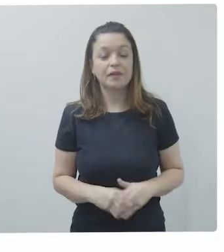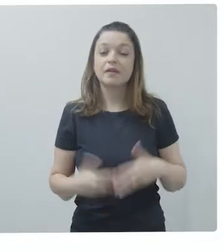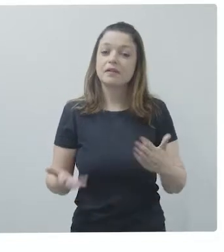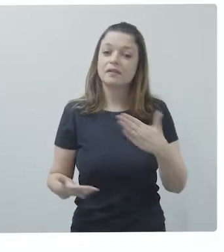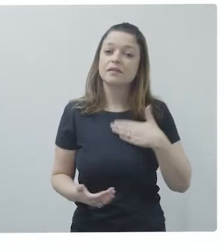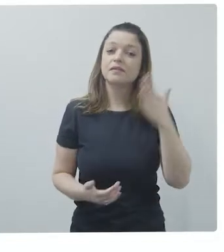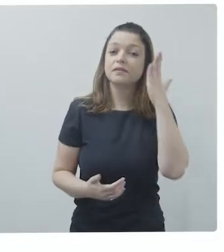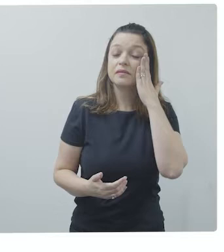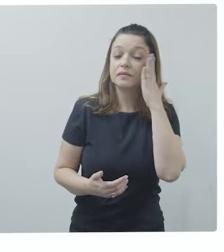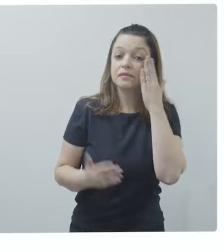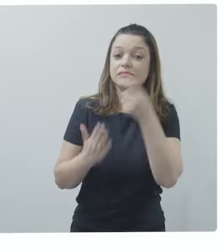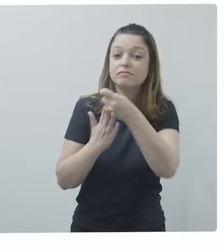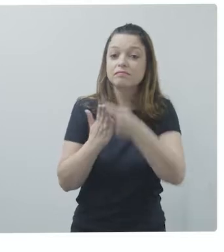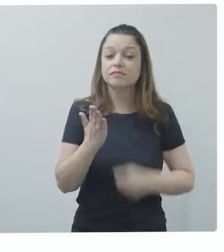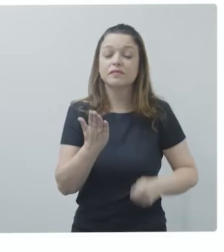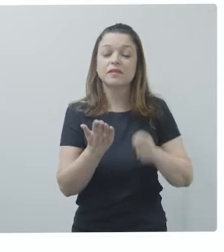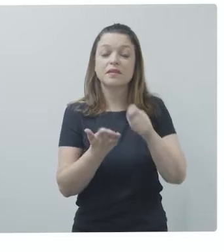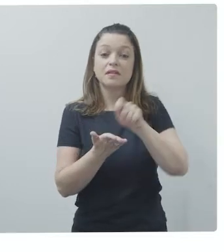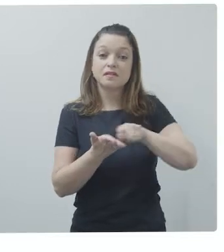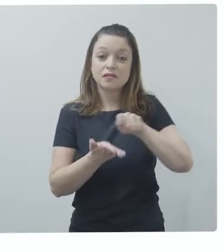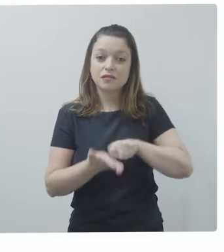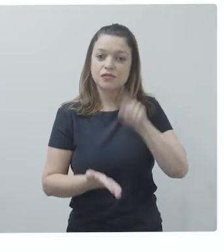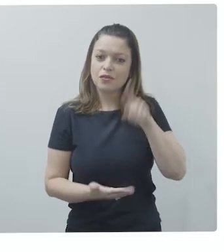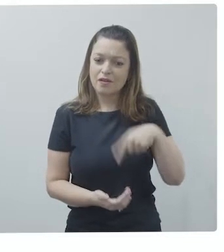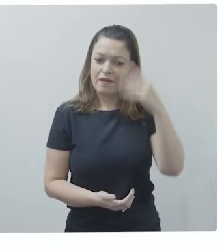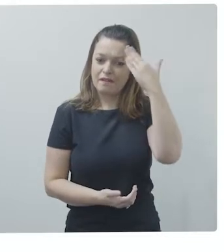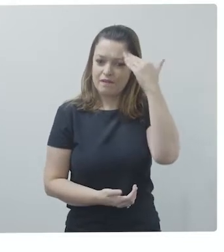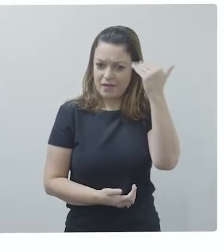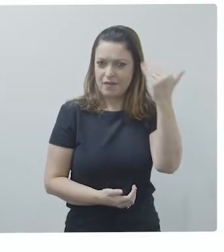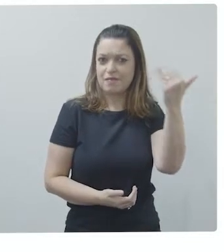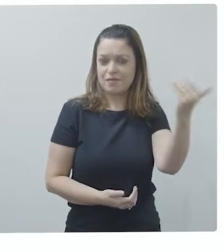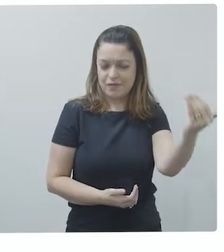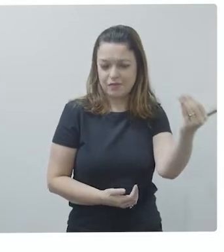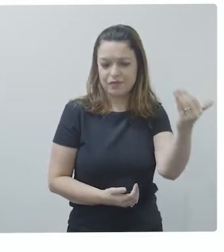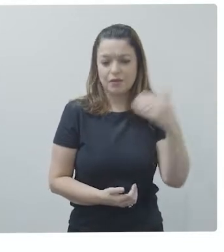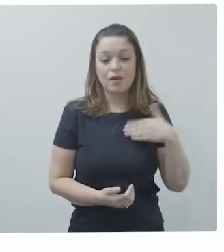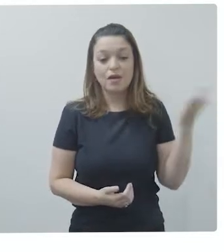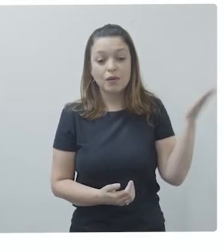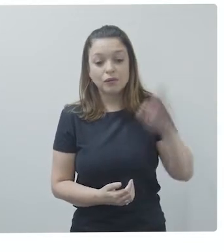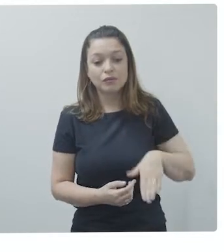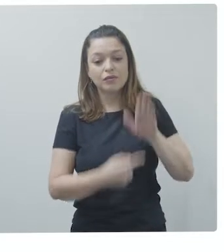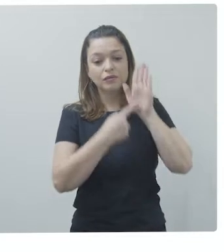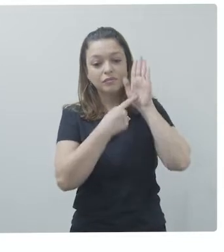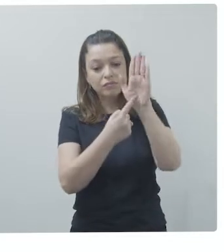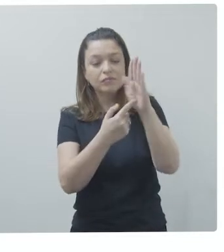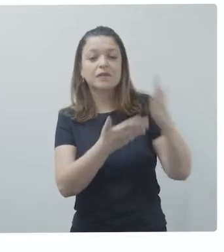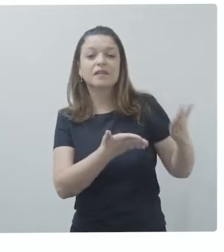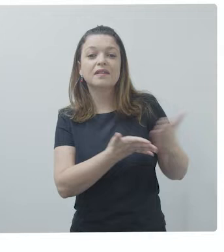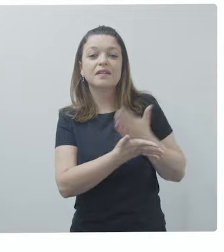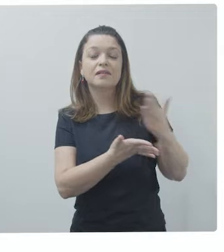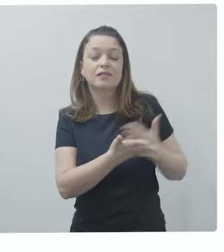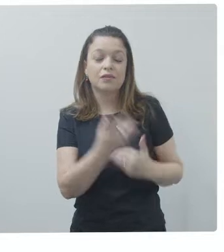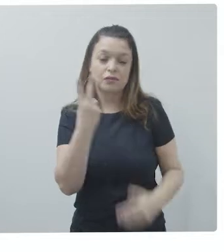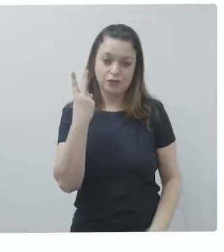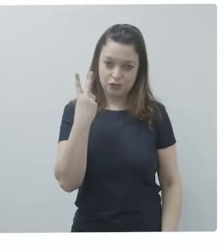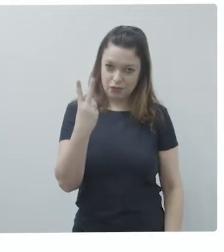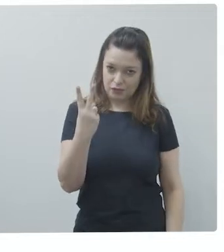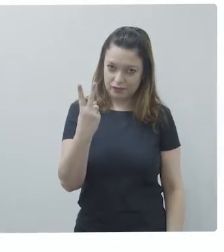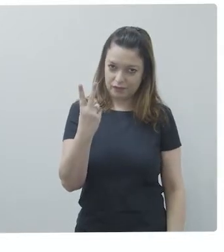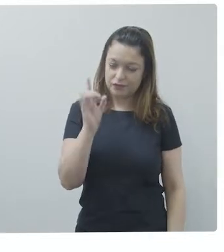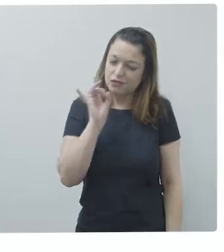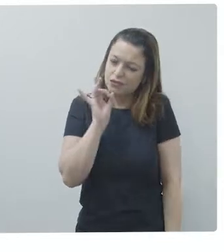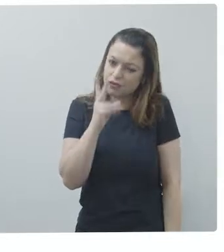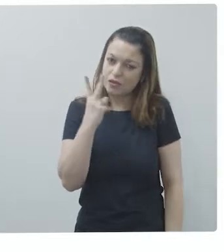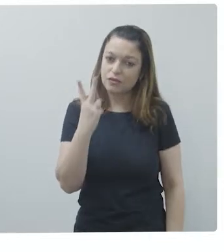escritor é um escritor bem famoso. E eu trouxe para vocês duas obras dele, apenas duas obras, ele